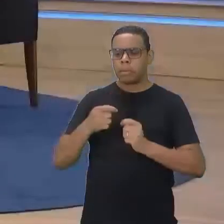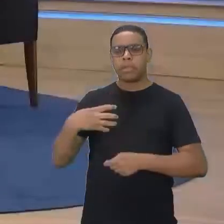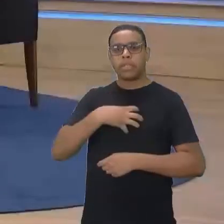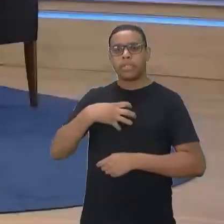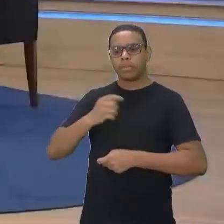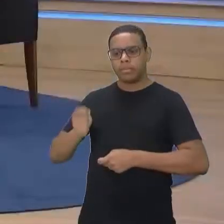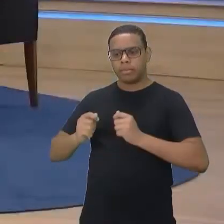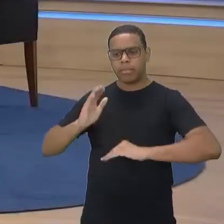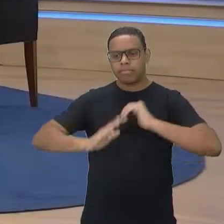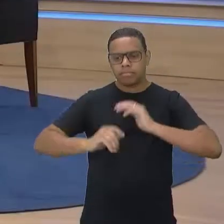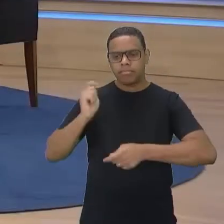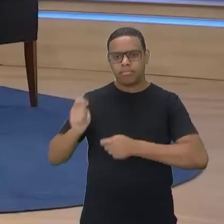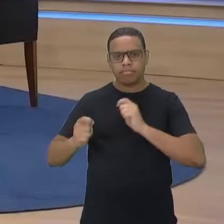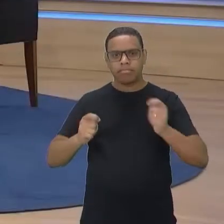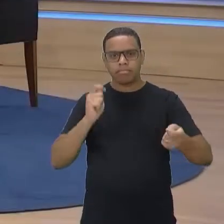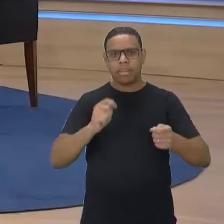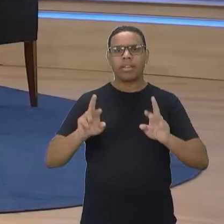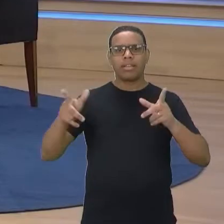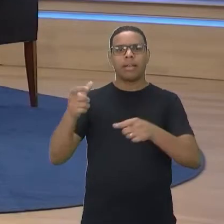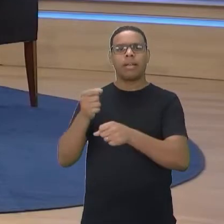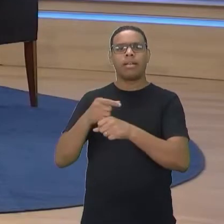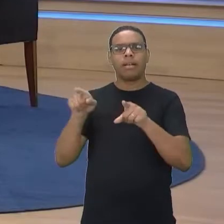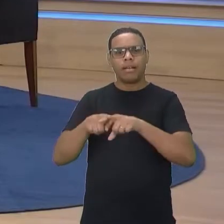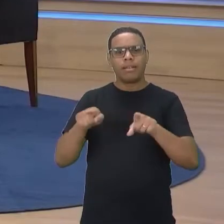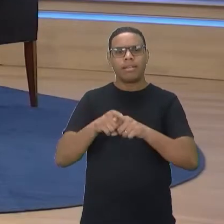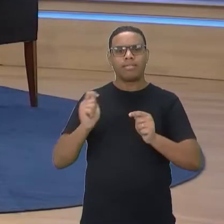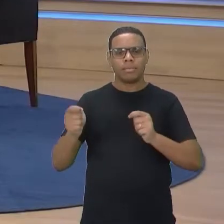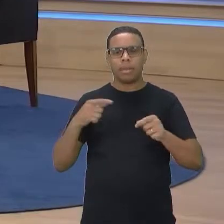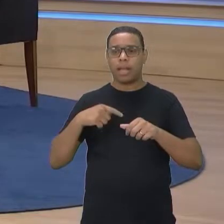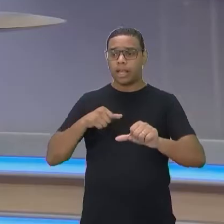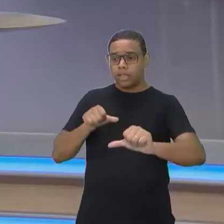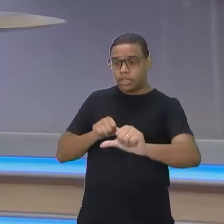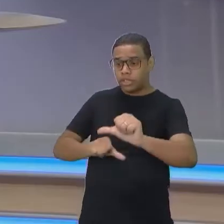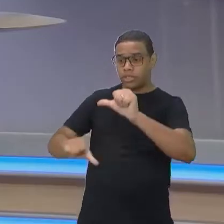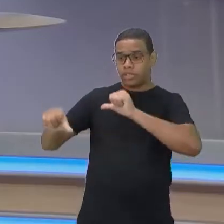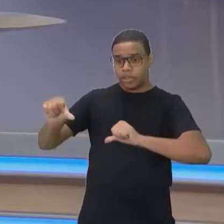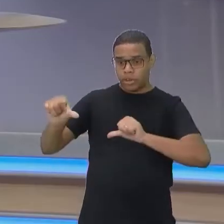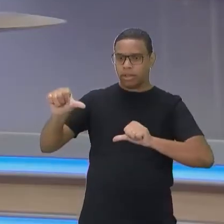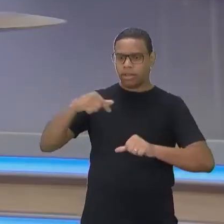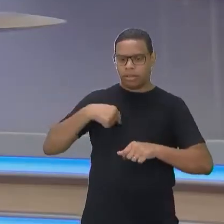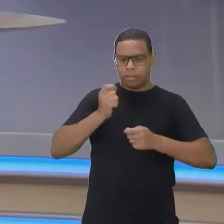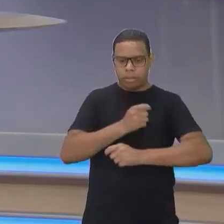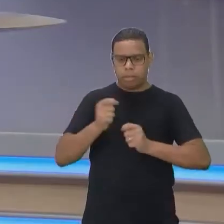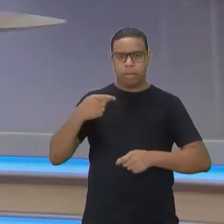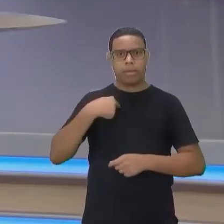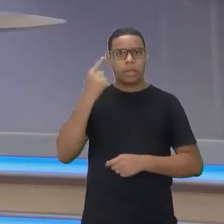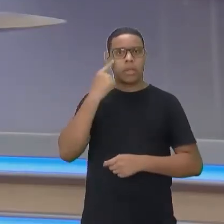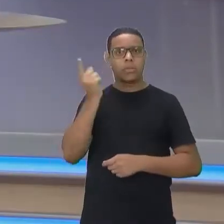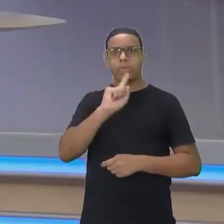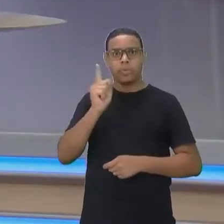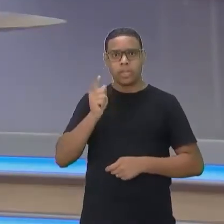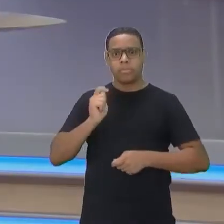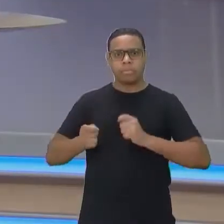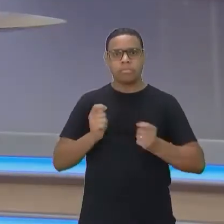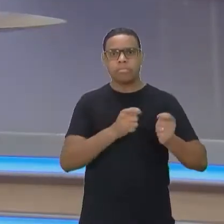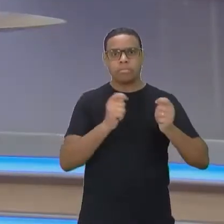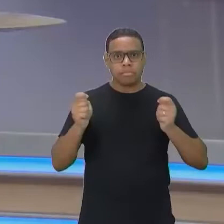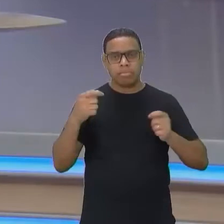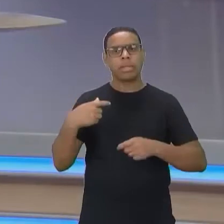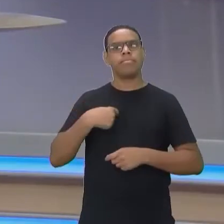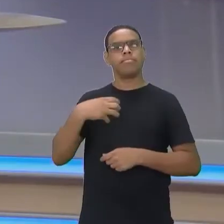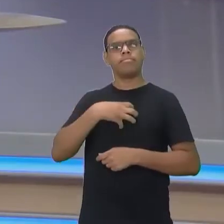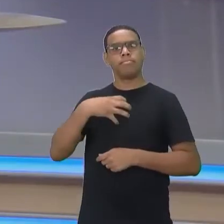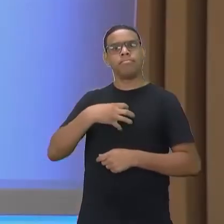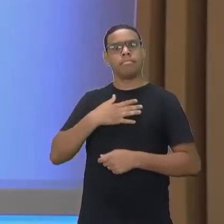fazer algo que é diferente do que a gente está acostumado. Me colocar num lugar que eu não estou acostumada, né? Que não é minha zona de conforto, vamos colocar